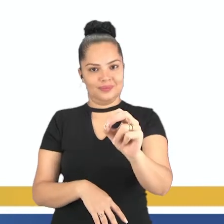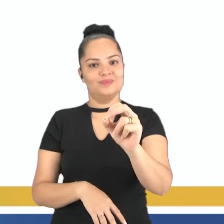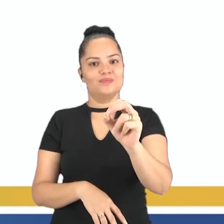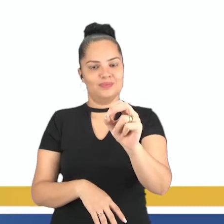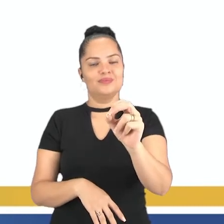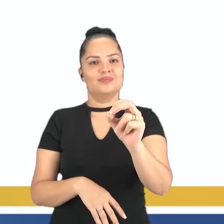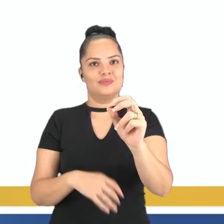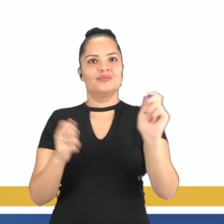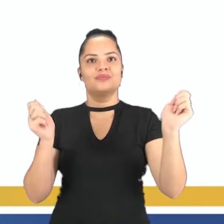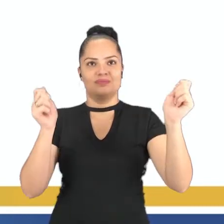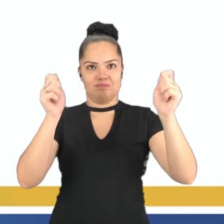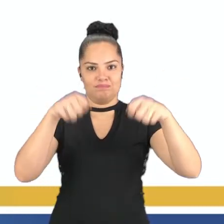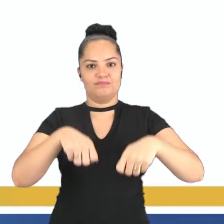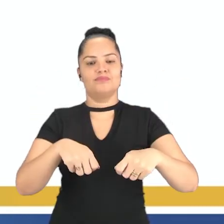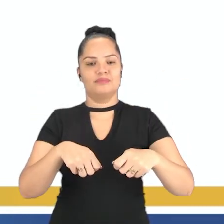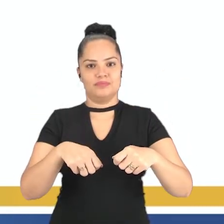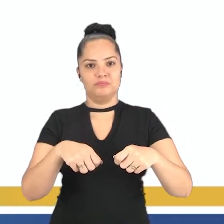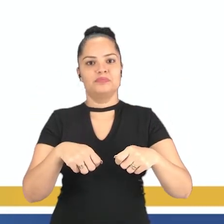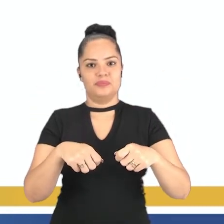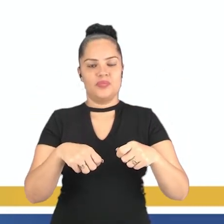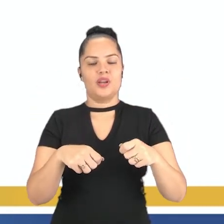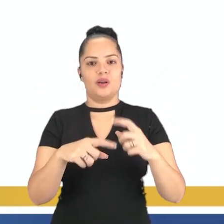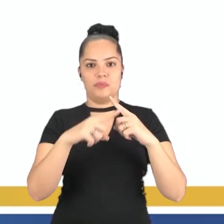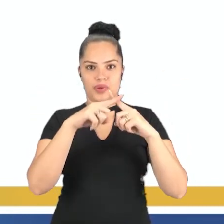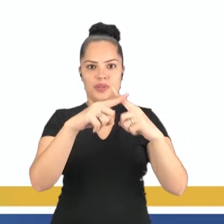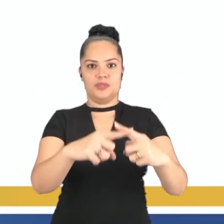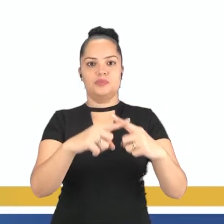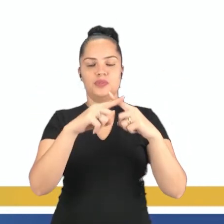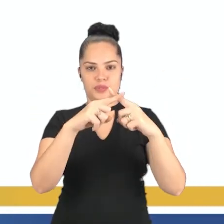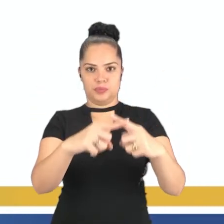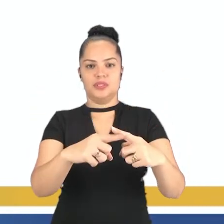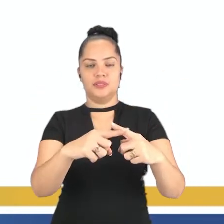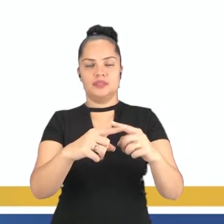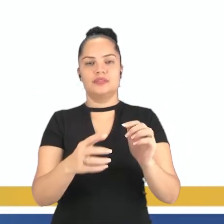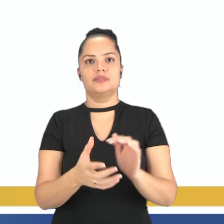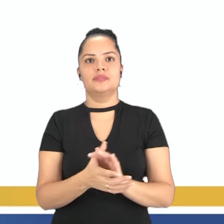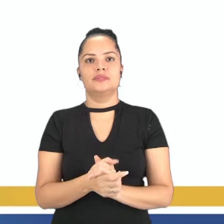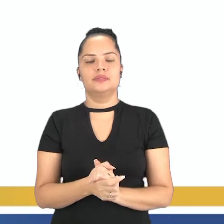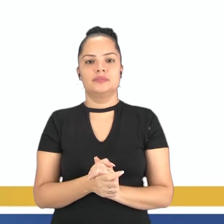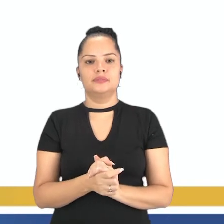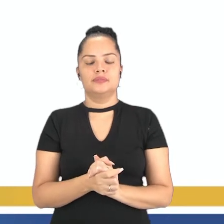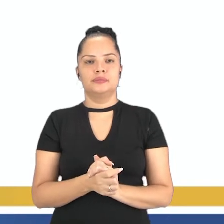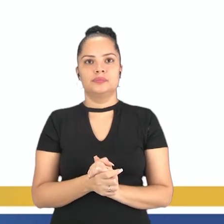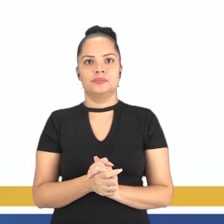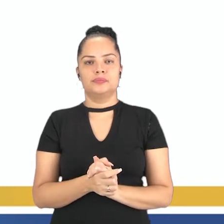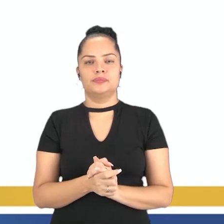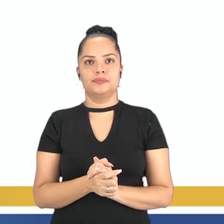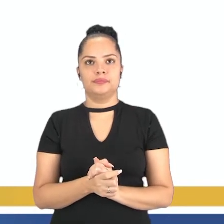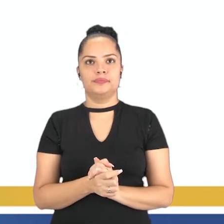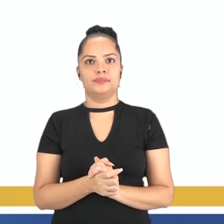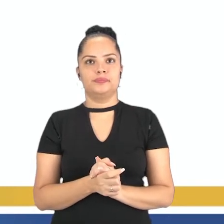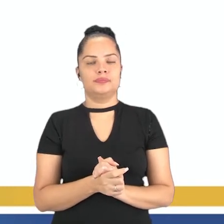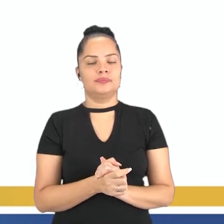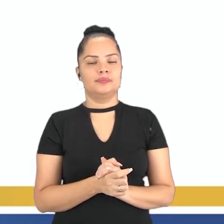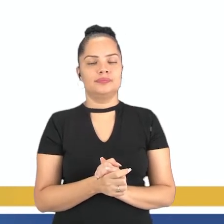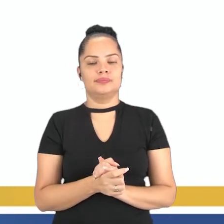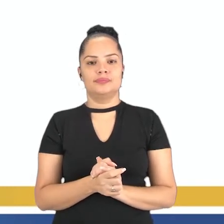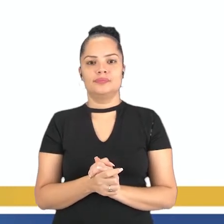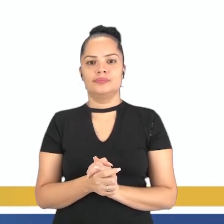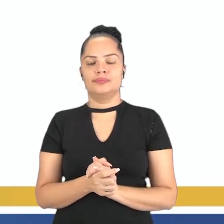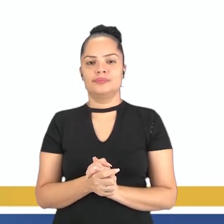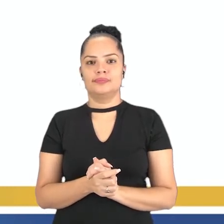cabe 50 vezes dentro do 3,5, beleza? Muito bem.